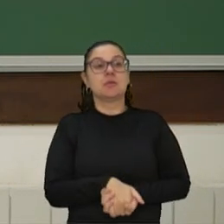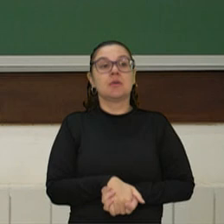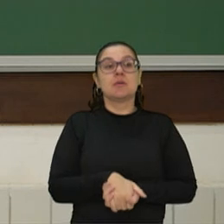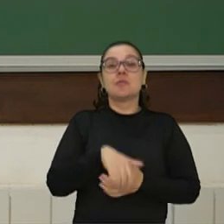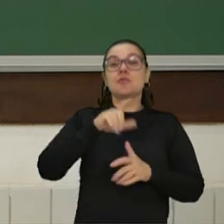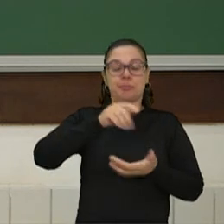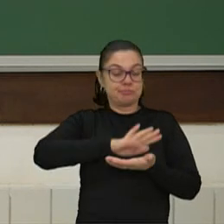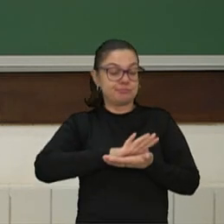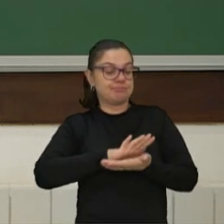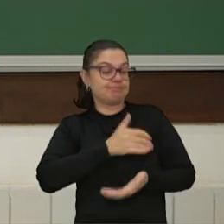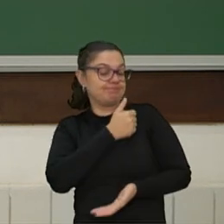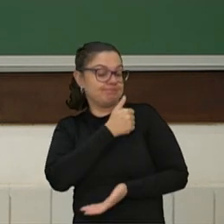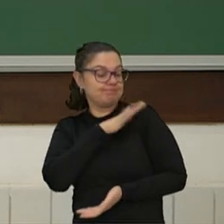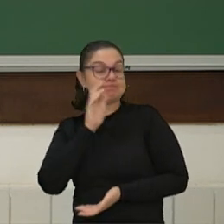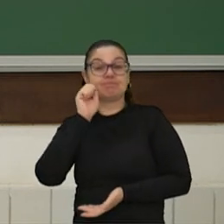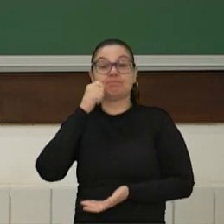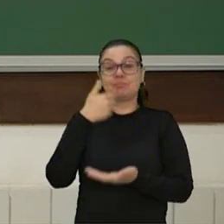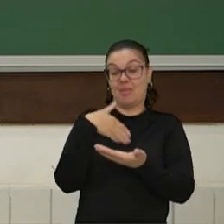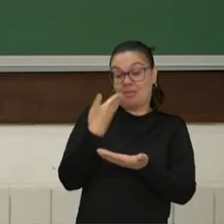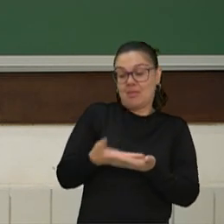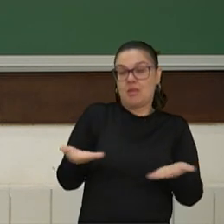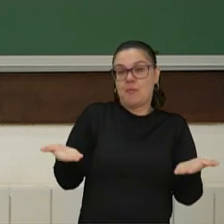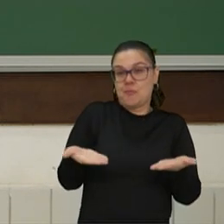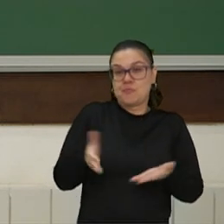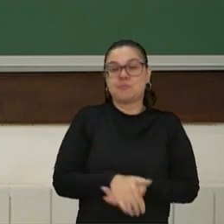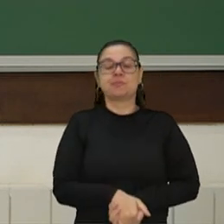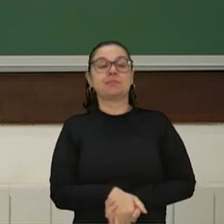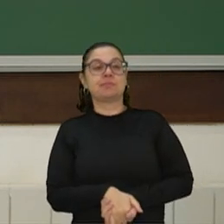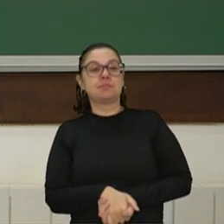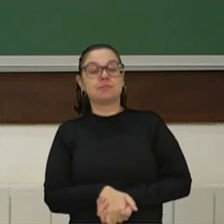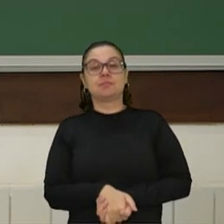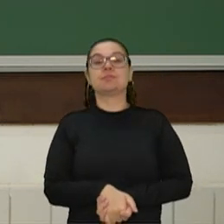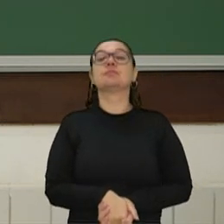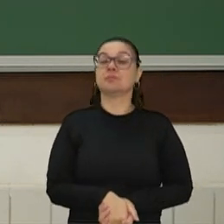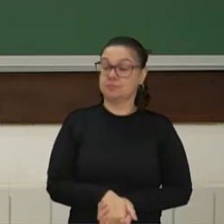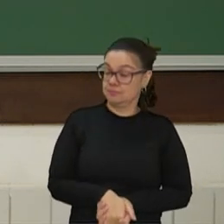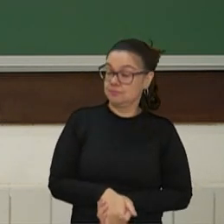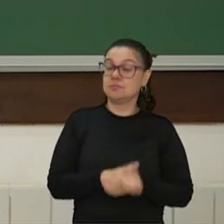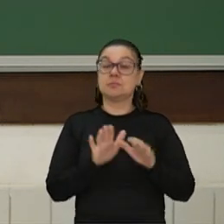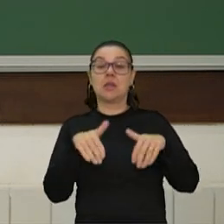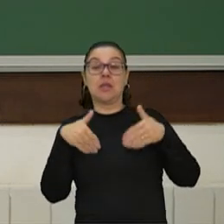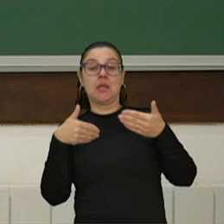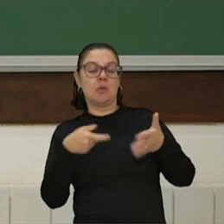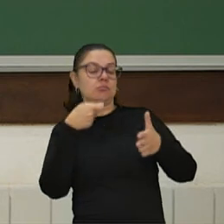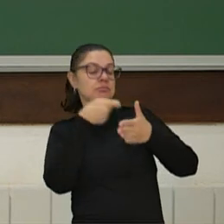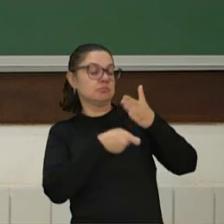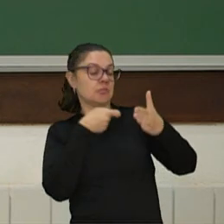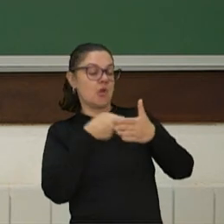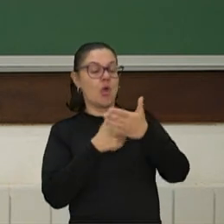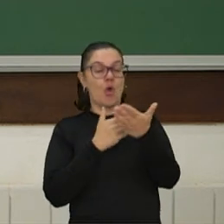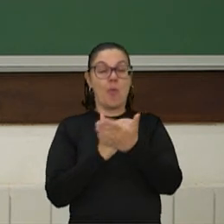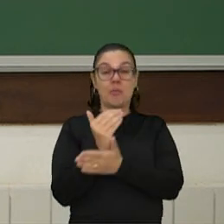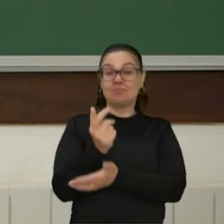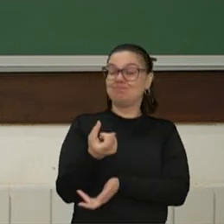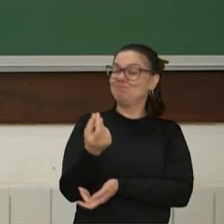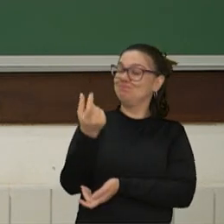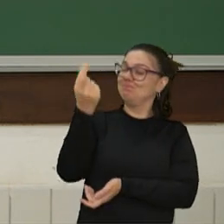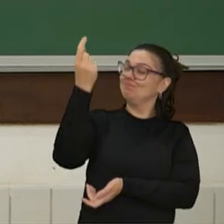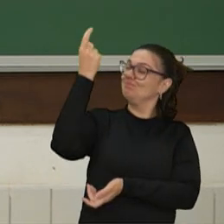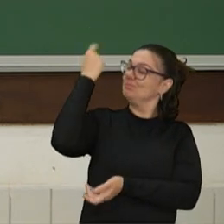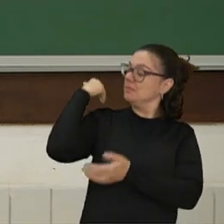né, de racismo que ainda acontece, infelizmente, nos dias de hoje. Então, é uma luta que já começou há bastante